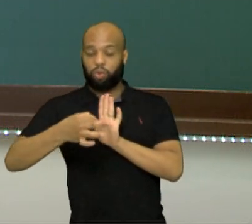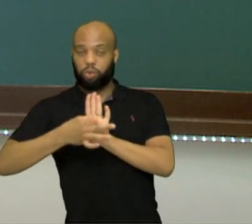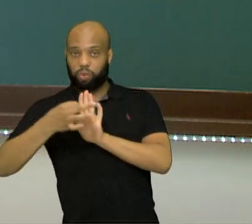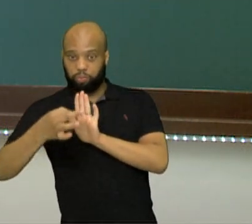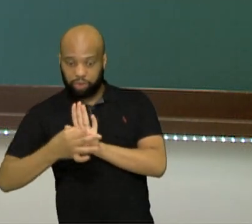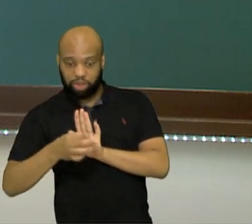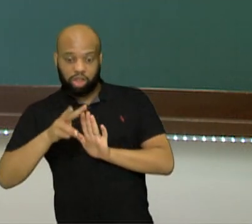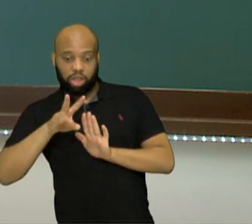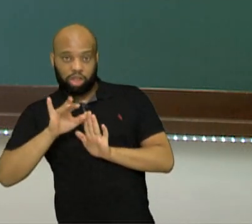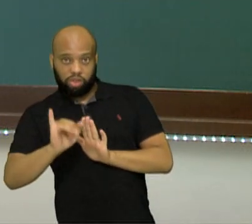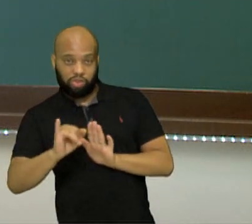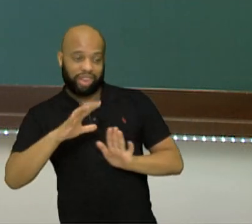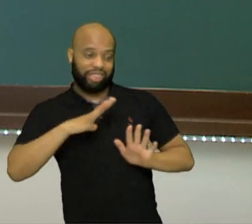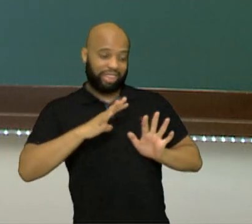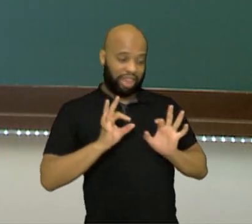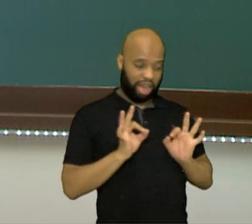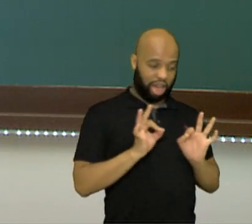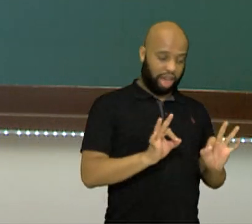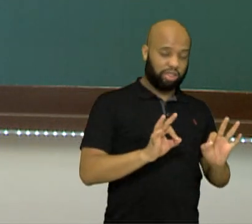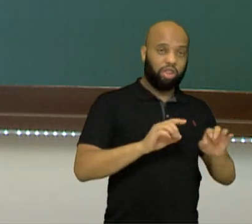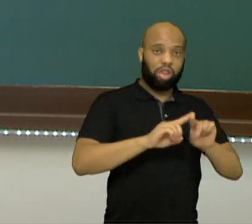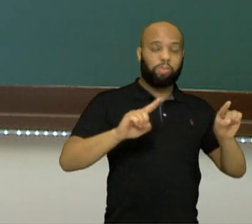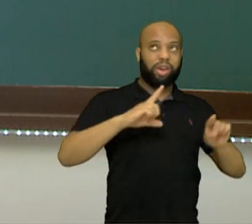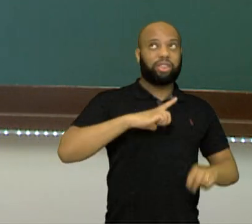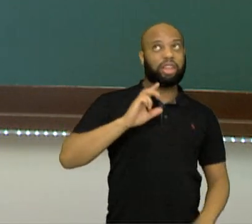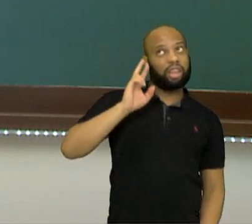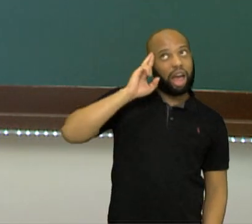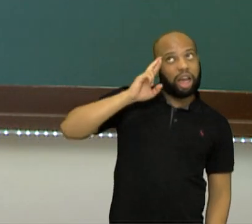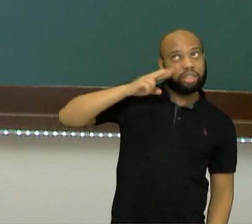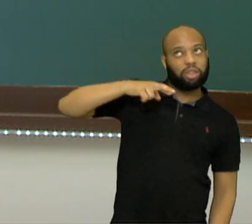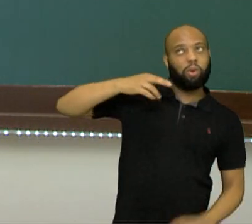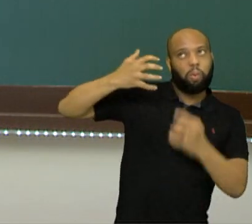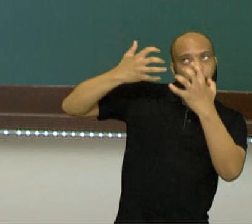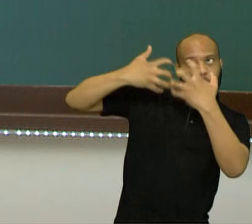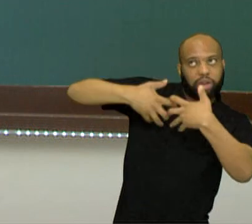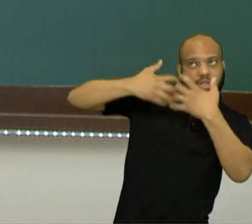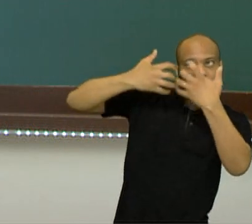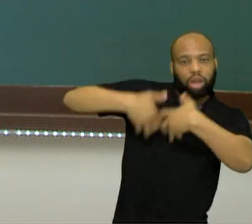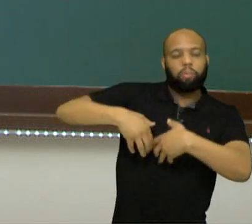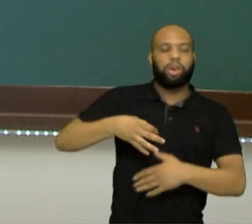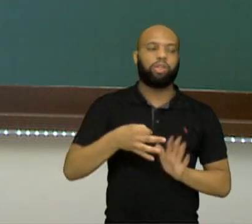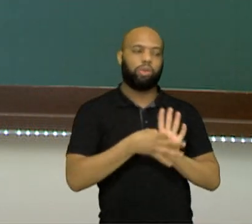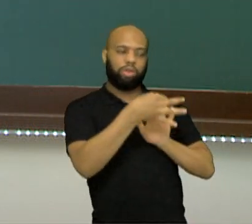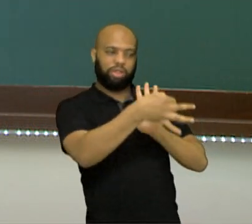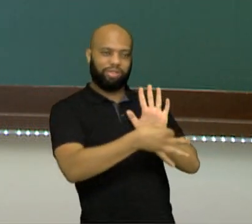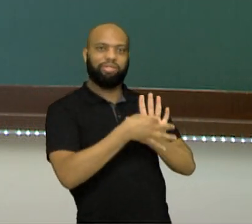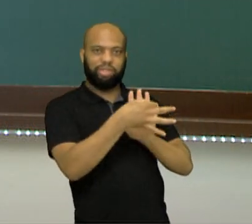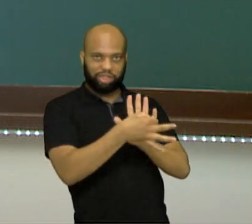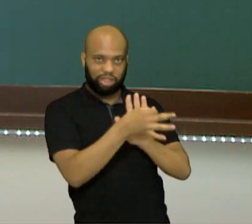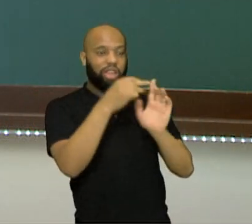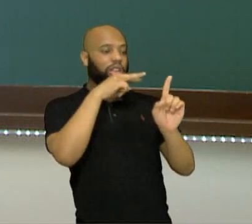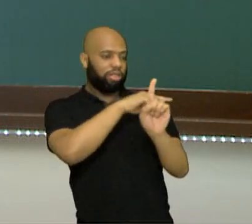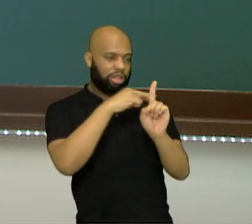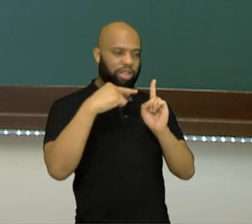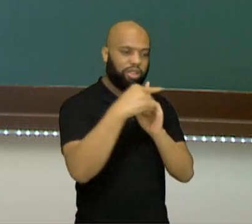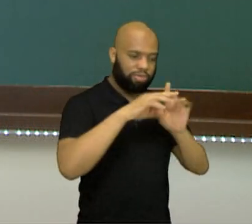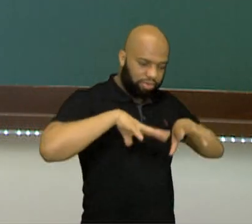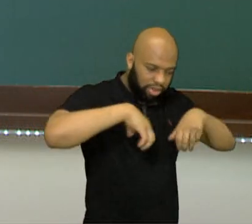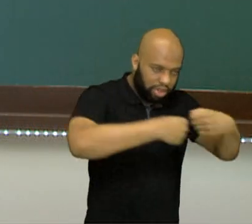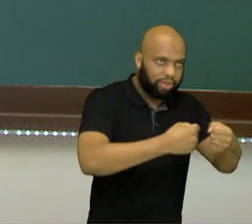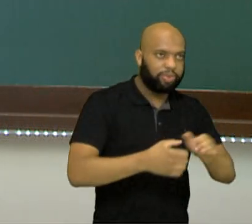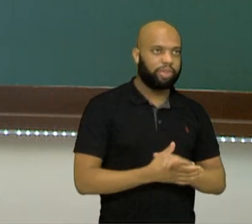e confirmar com raciocínio lógico. A ideia é sua, defender o seu ponto de vista. Depois